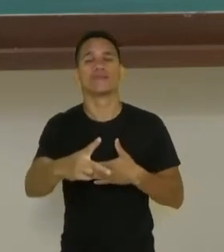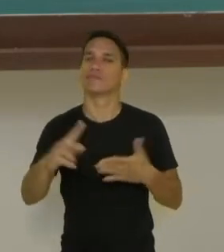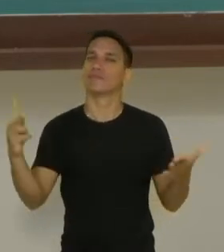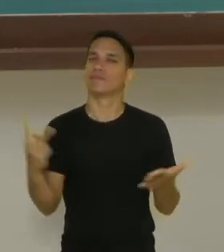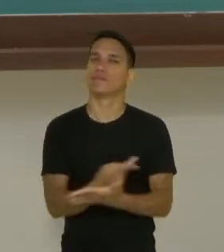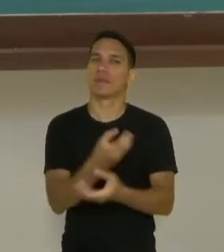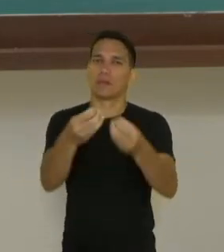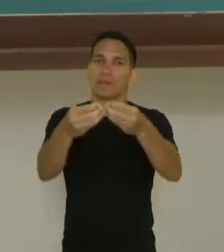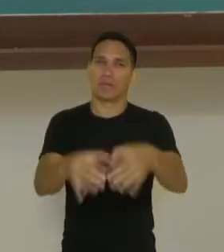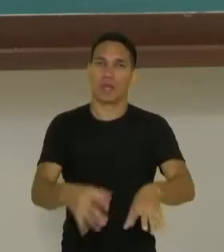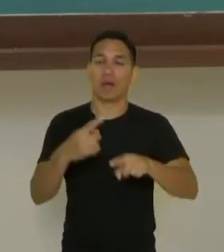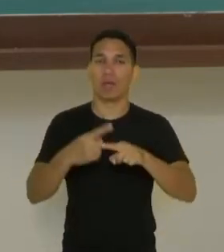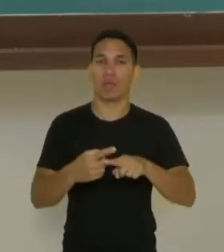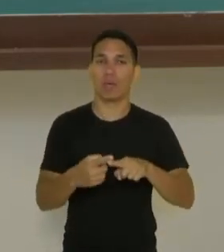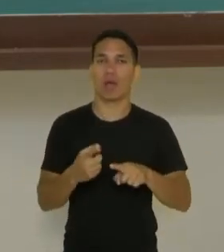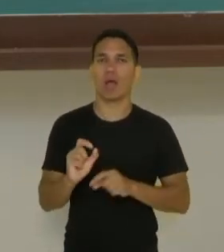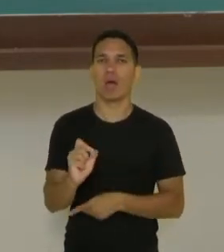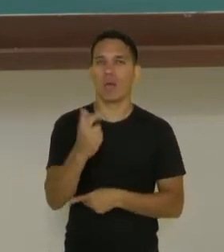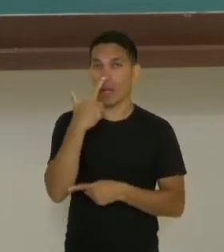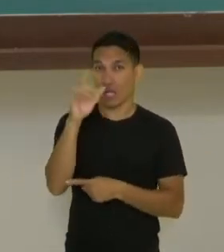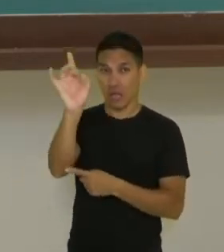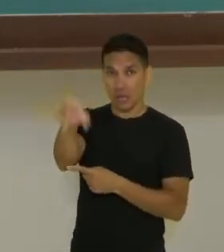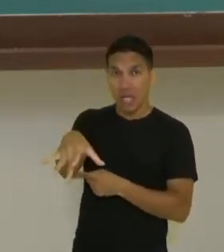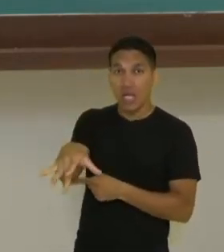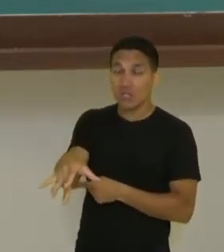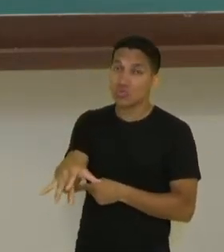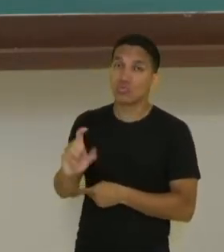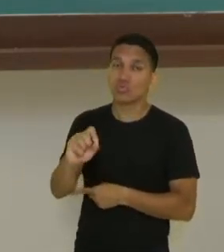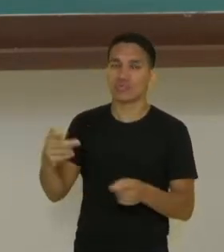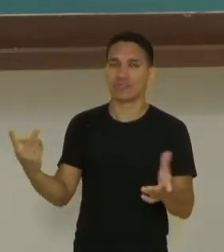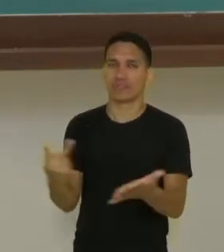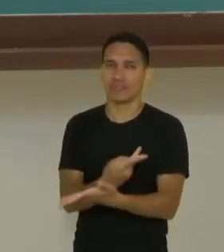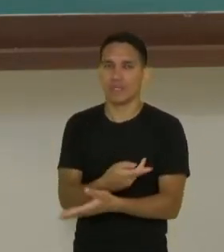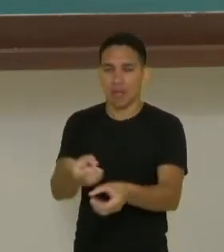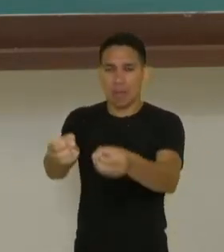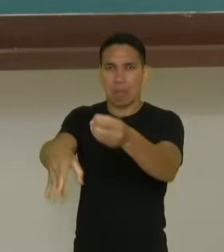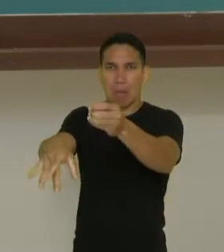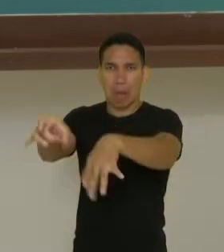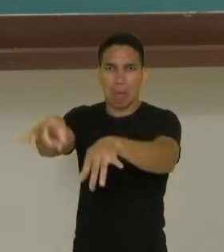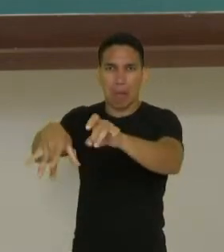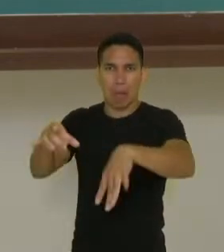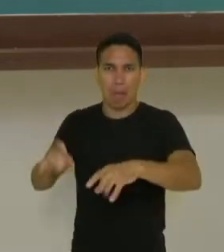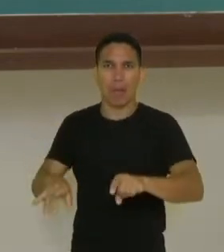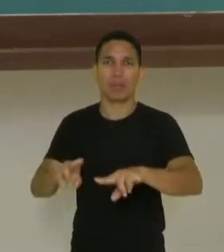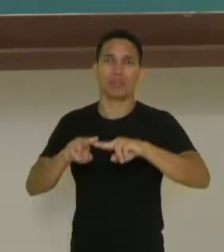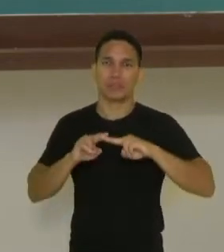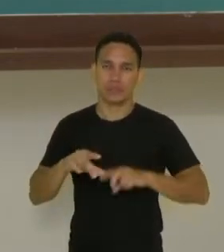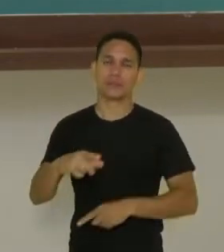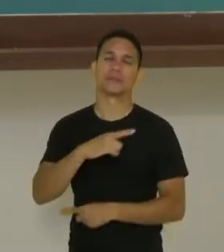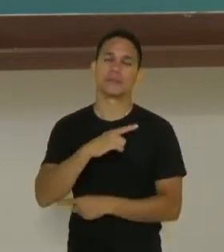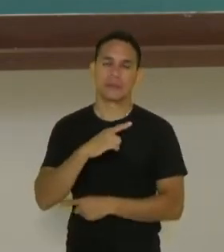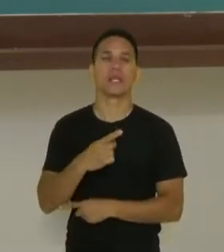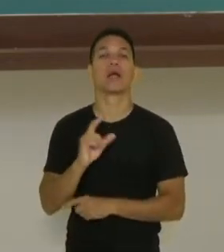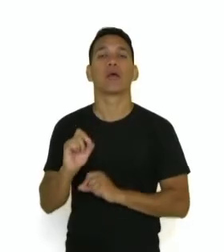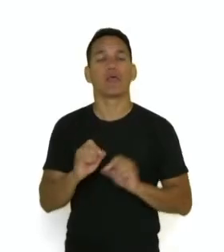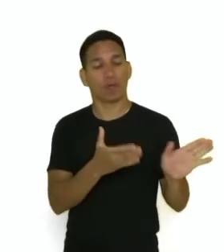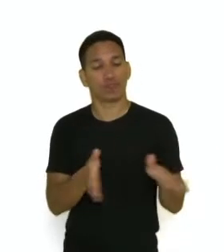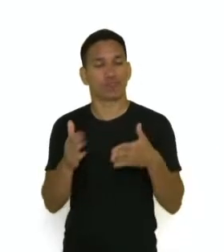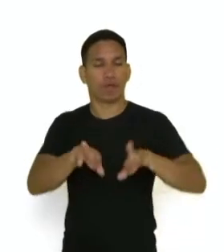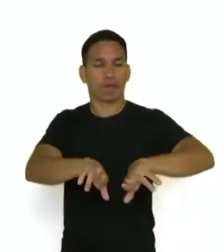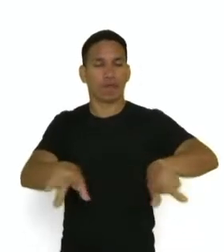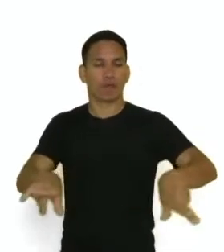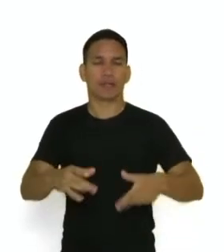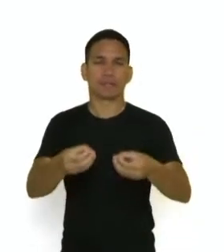se acumula e a produção de coisas também exige muito do meio ambiente, tá? Exercício